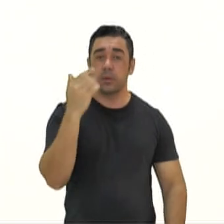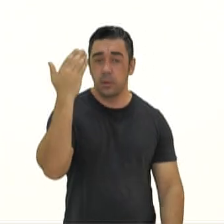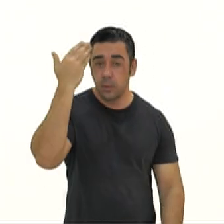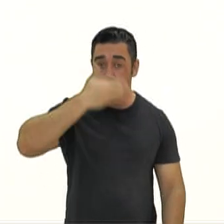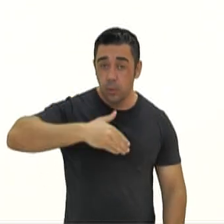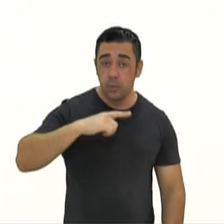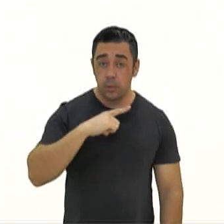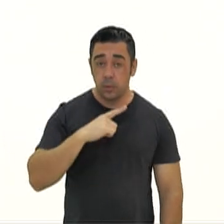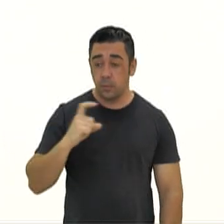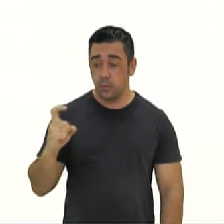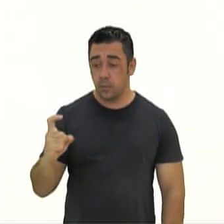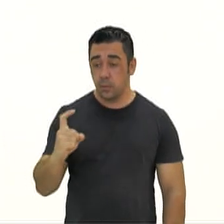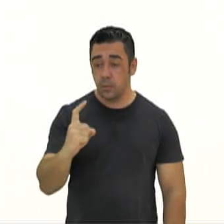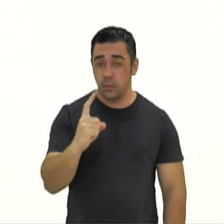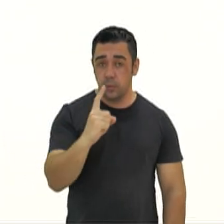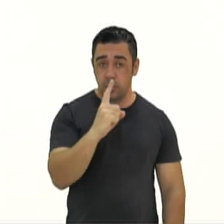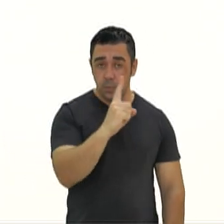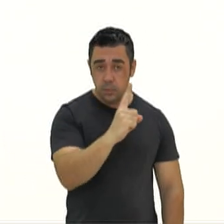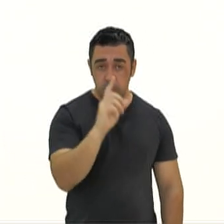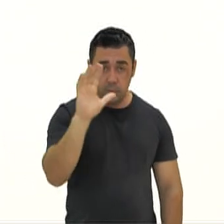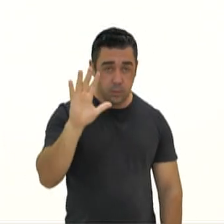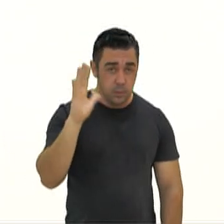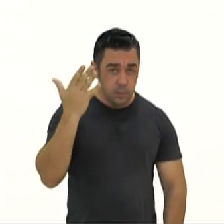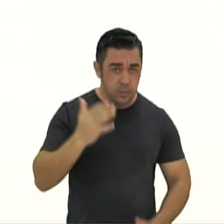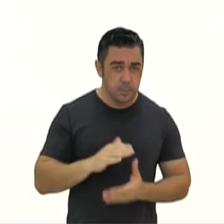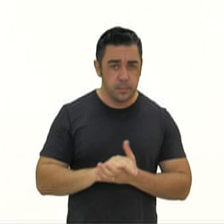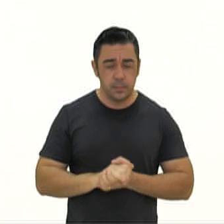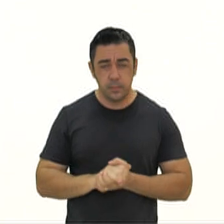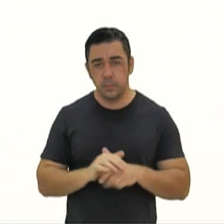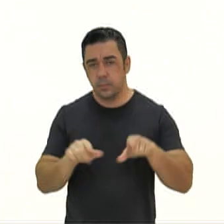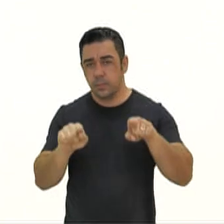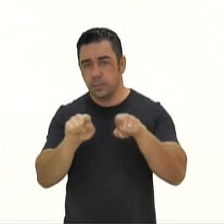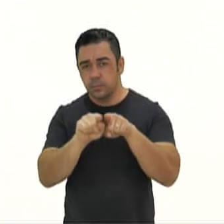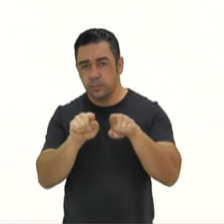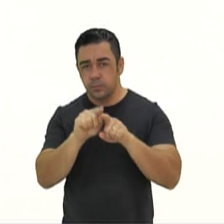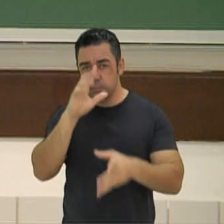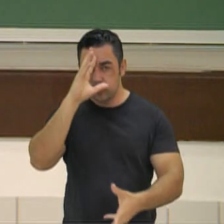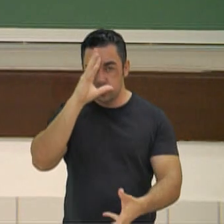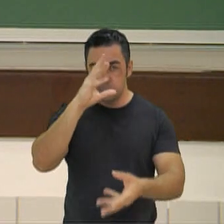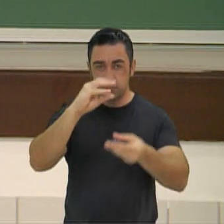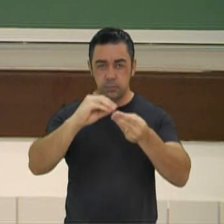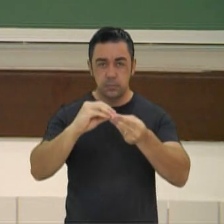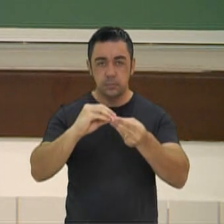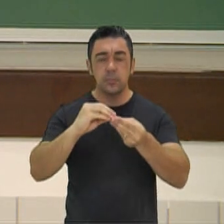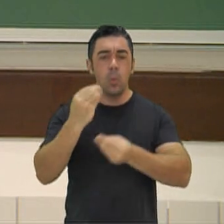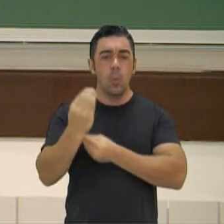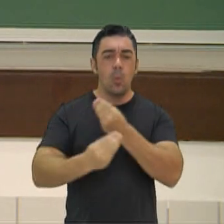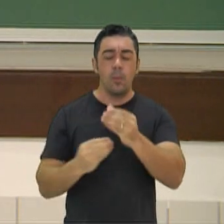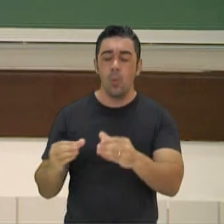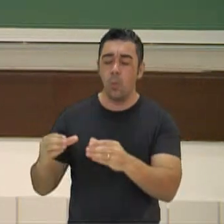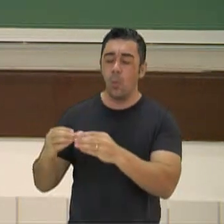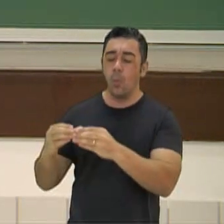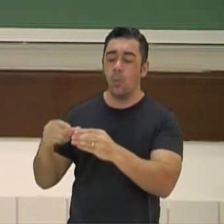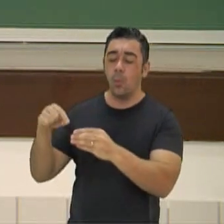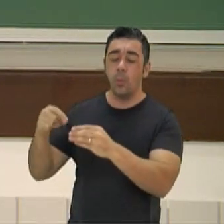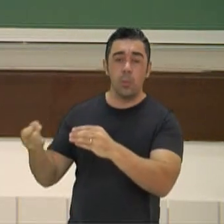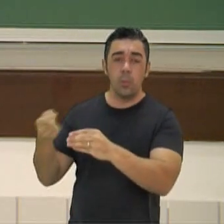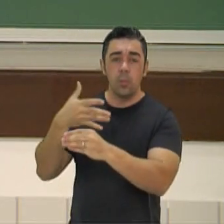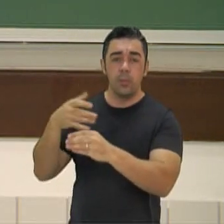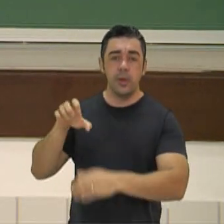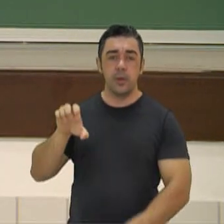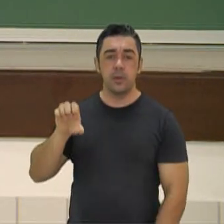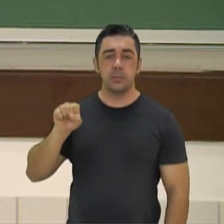a evolução realmente ela acontece. E também entender a formação de novas espécies. Conforme o